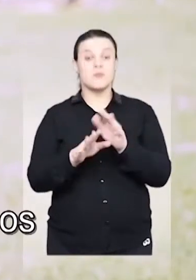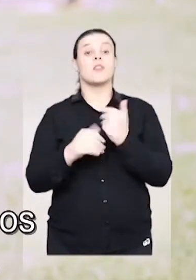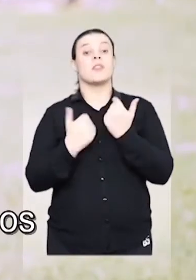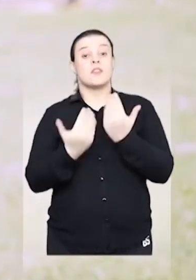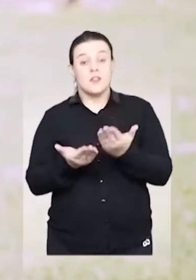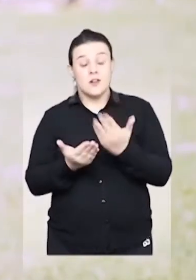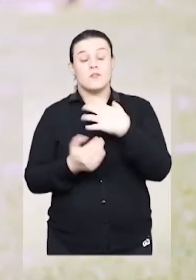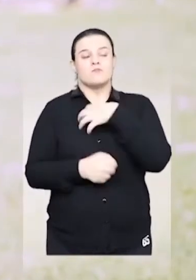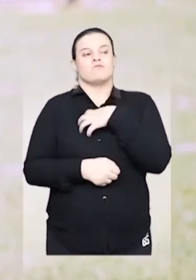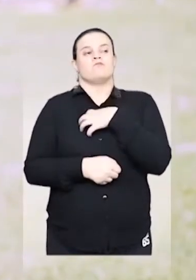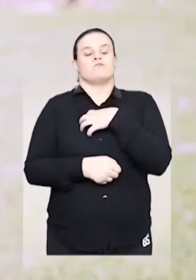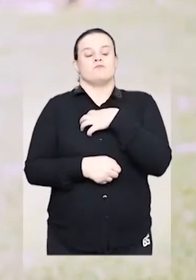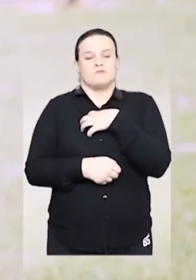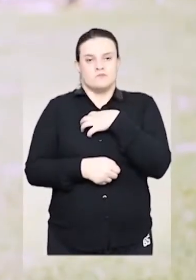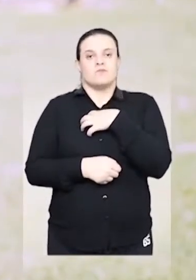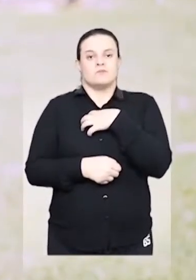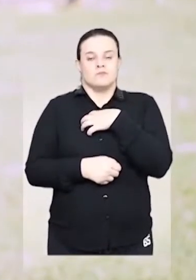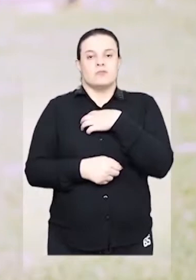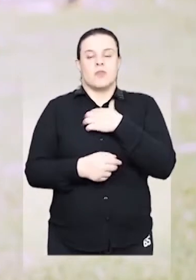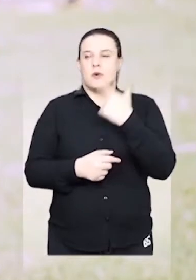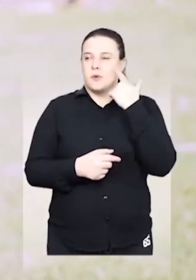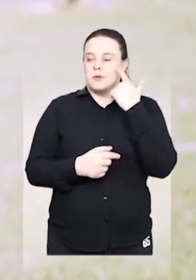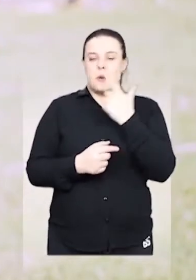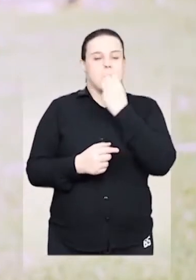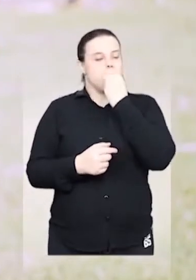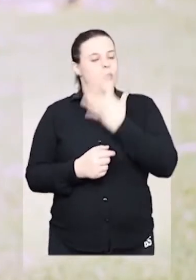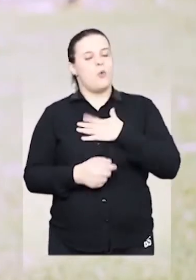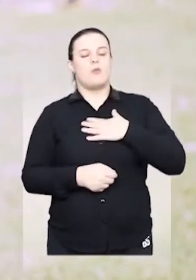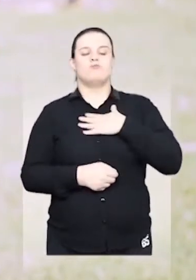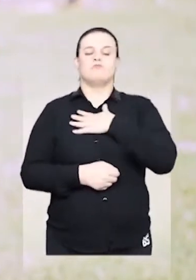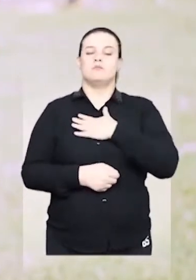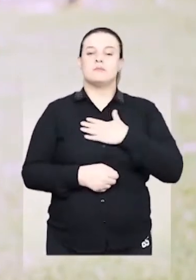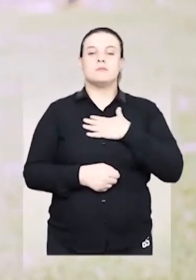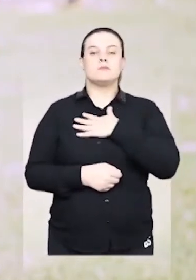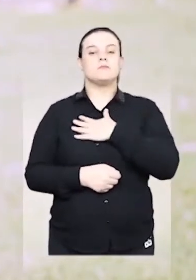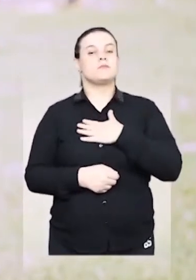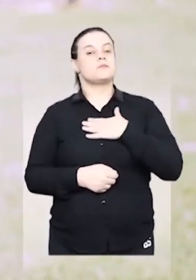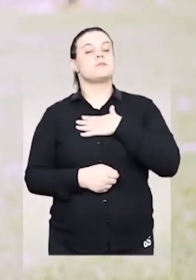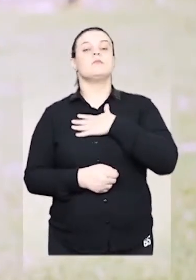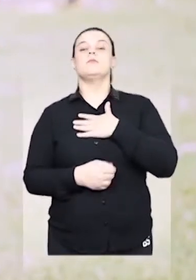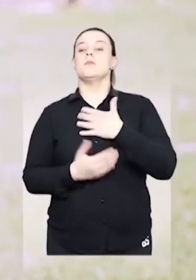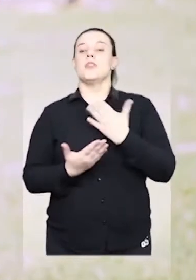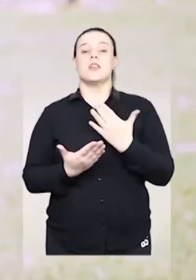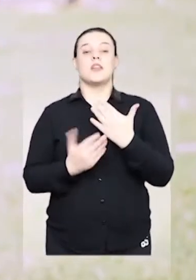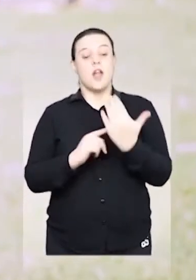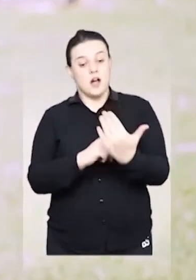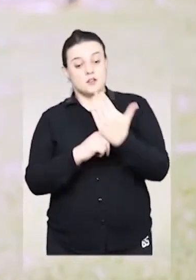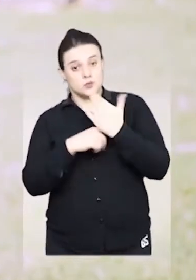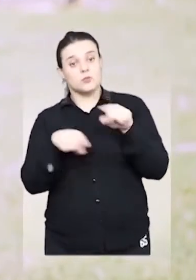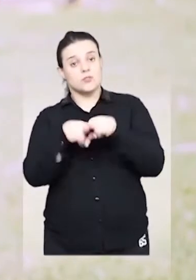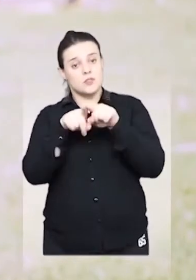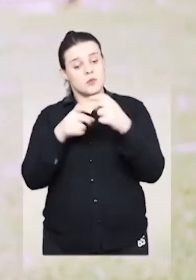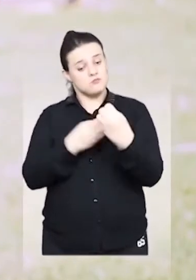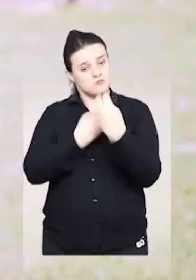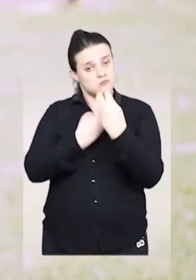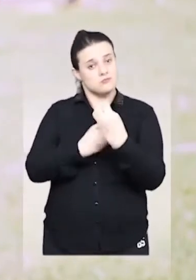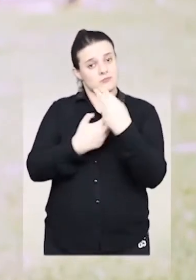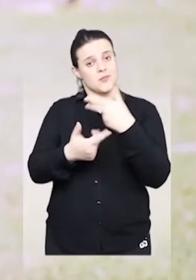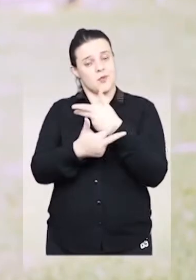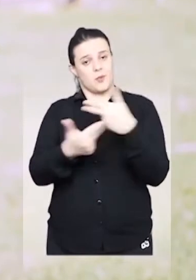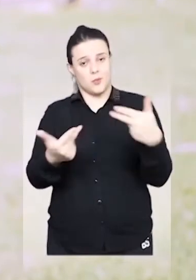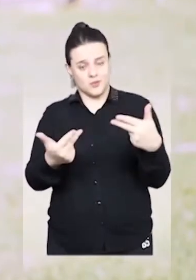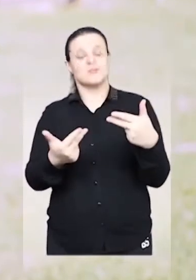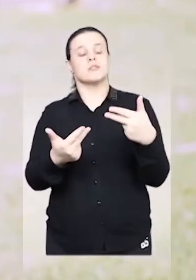Então, essa sensação é muito boa, é algo que te educa também, que